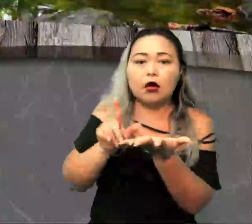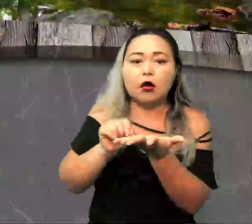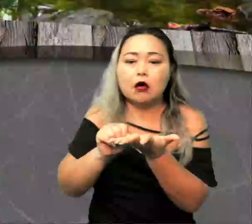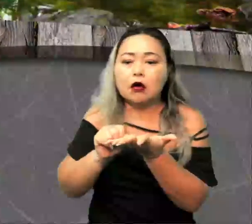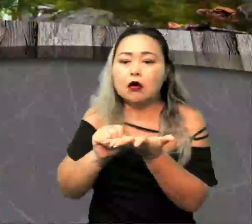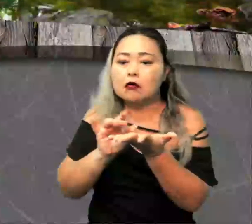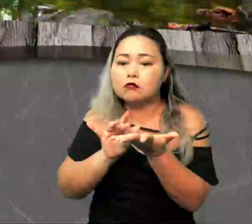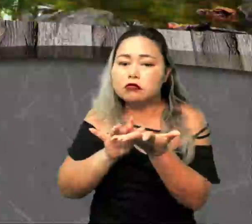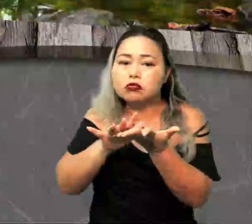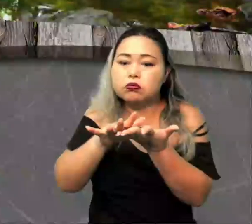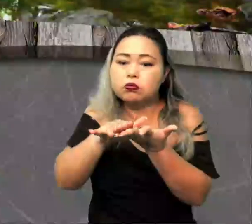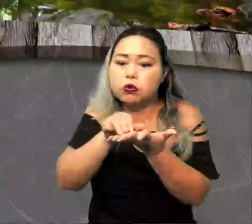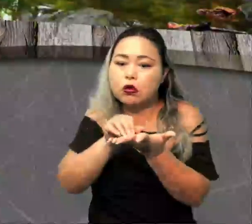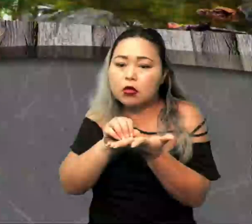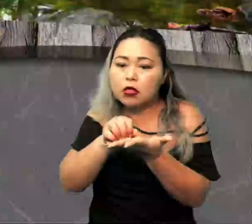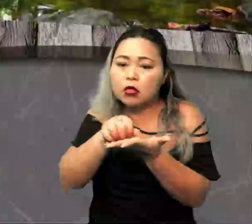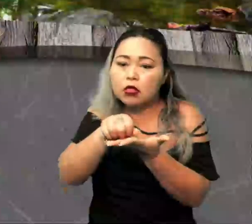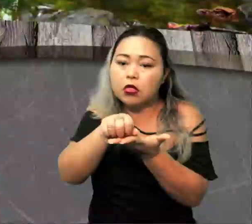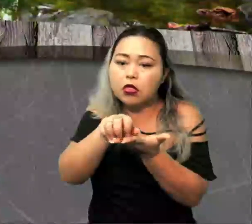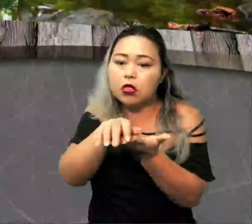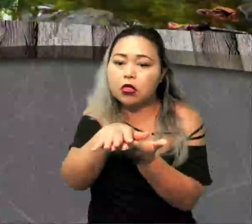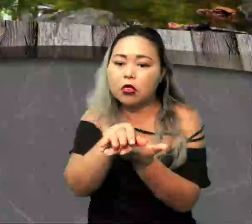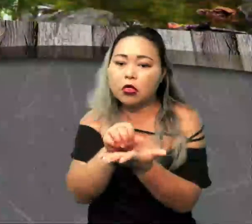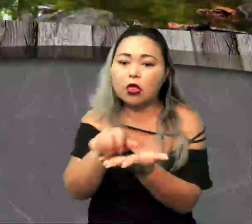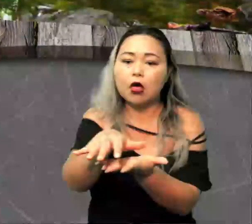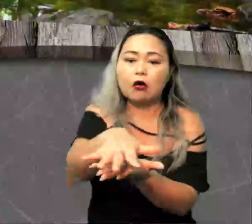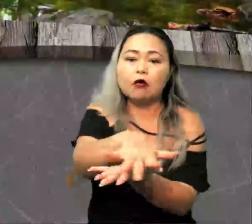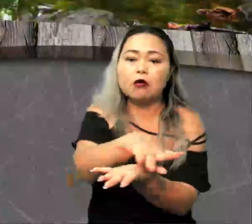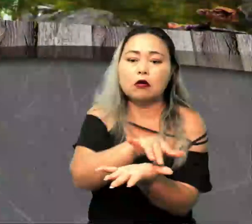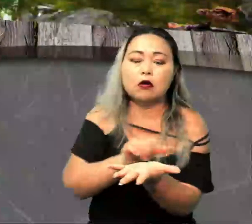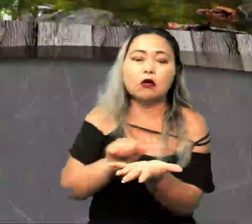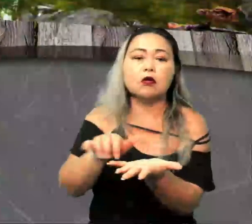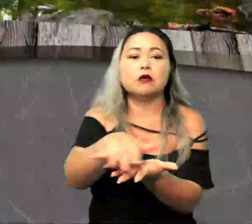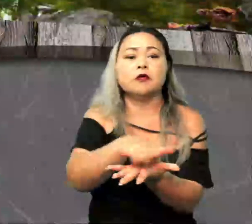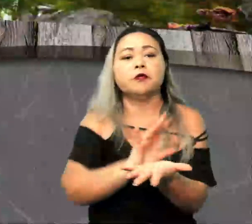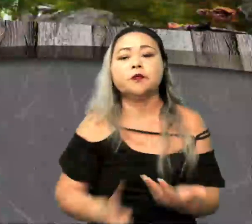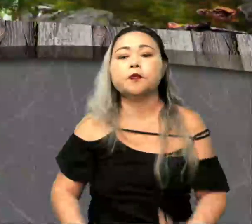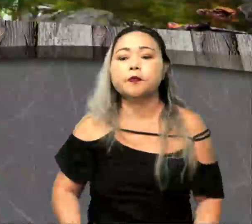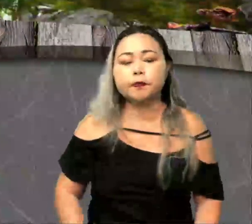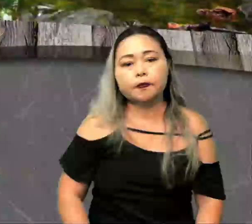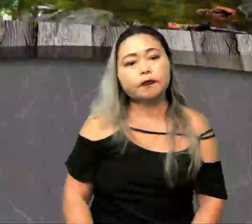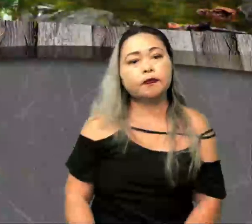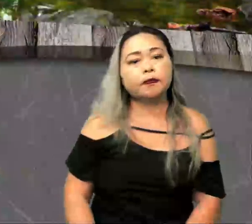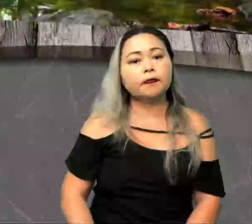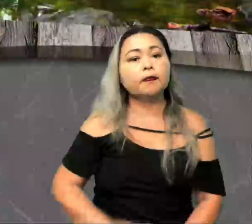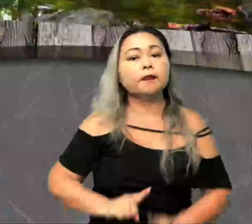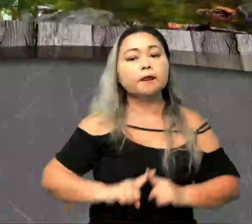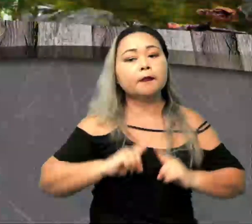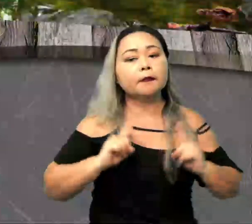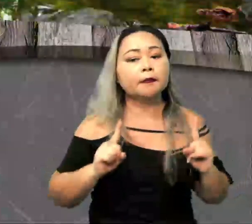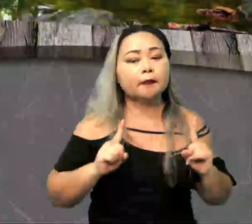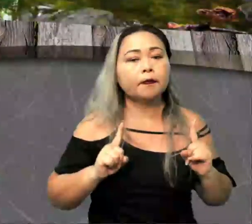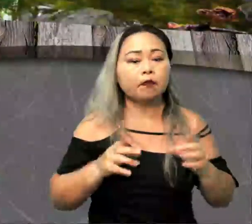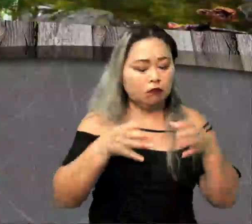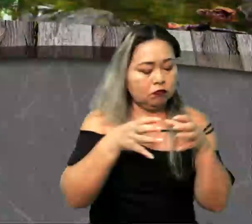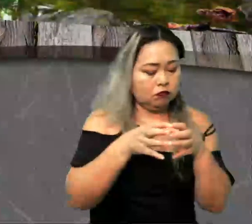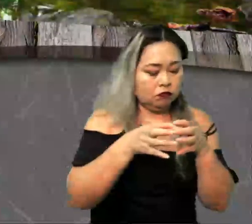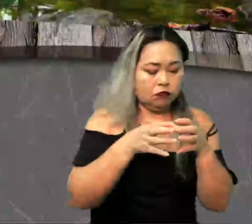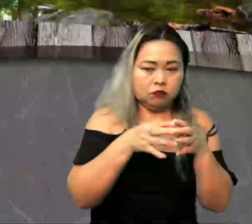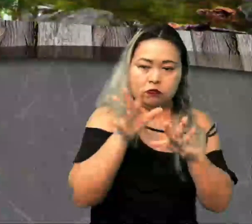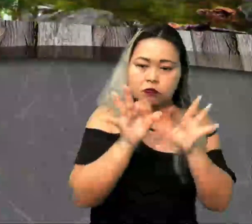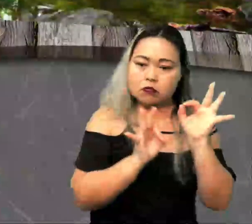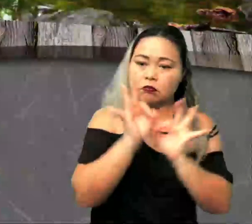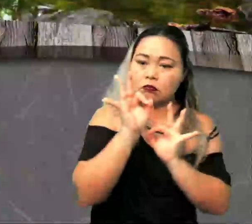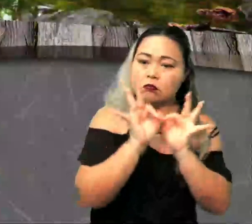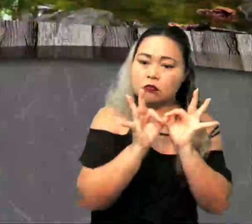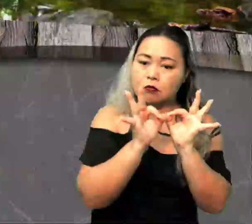de pseudópolis. Aí ele vai se deslocar ali no meio onde ele está inserido, tá bom? Mas então a gente vai ter um grupo de